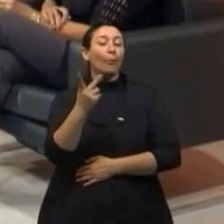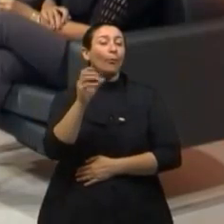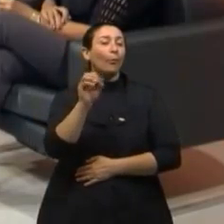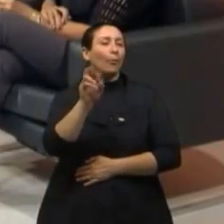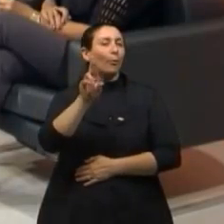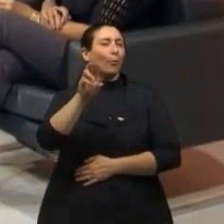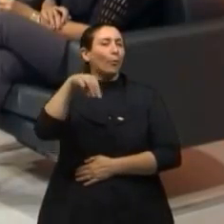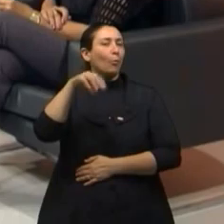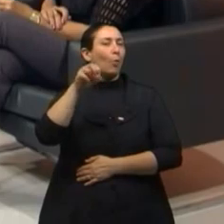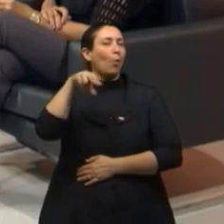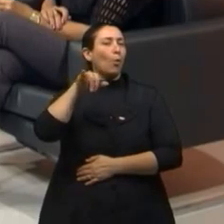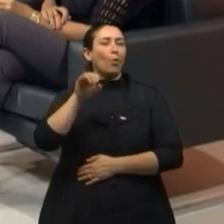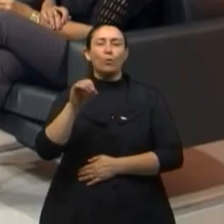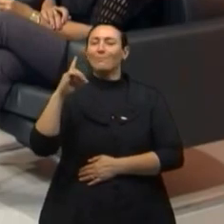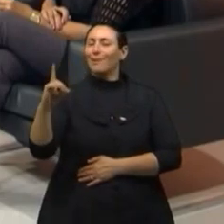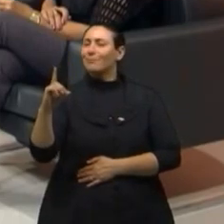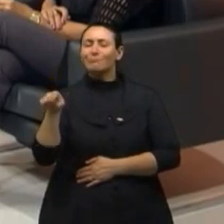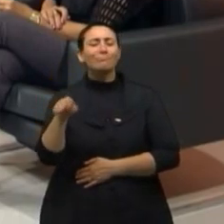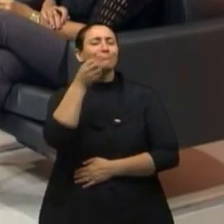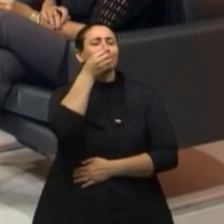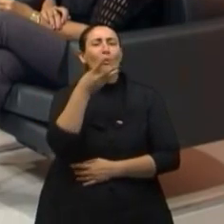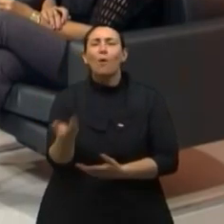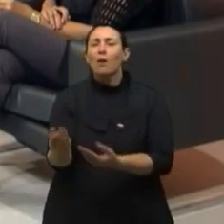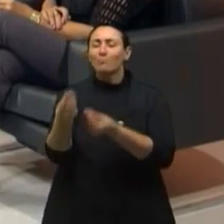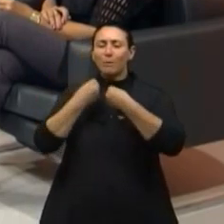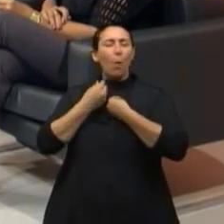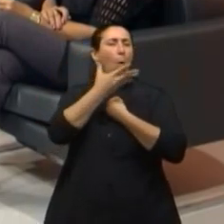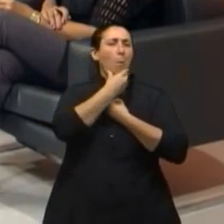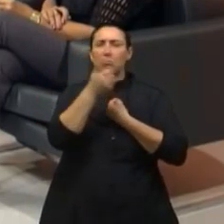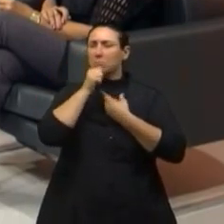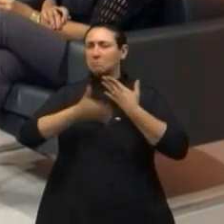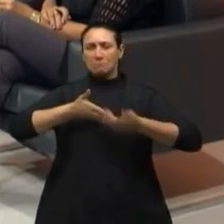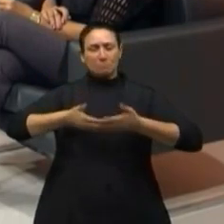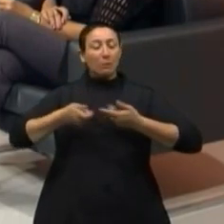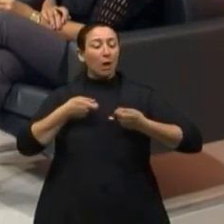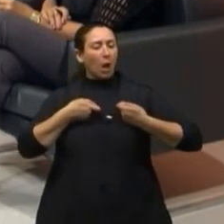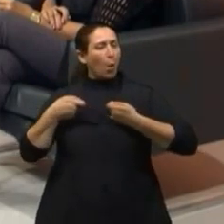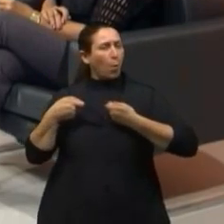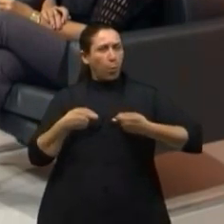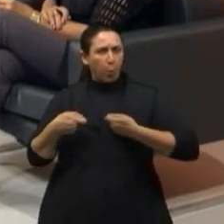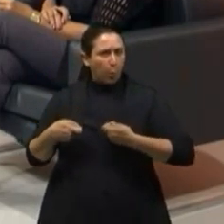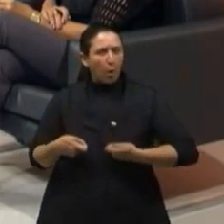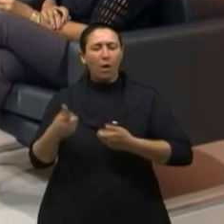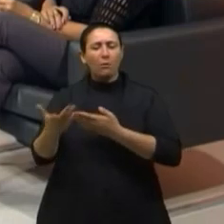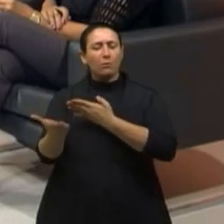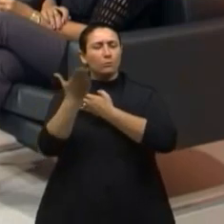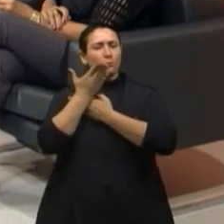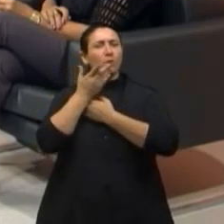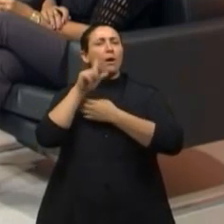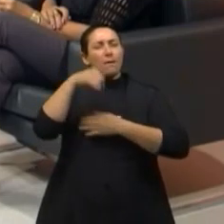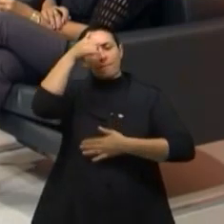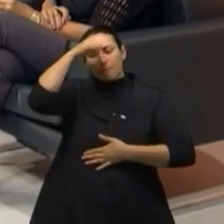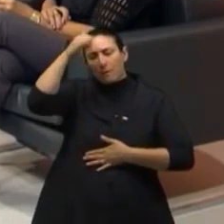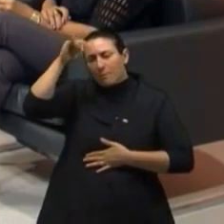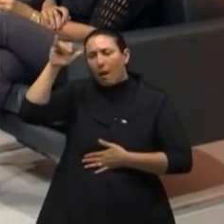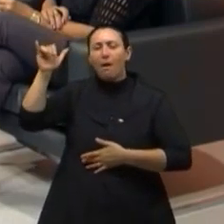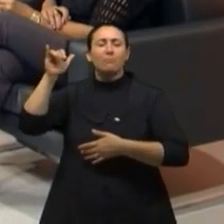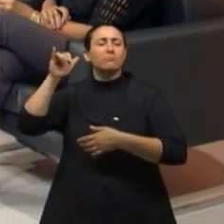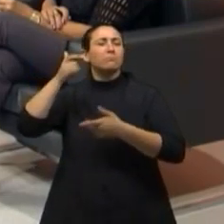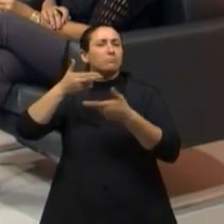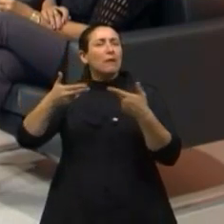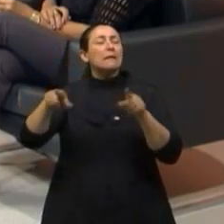mulheres tem uma função regulatória sobre o sistema imune imunológico sobre